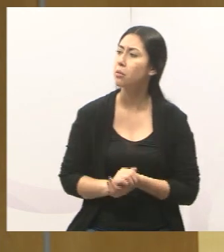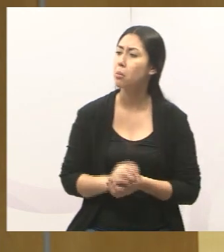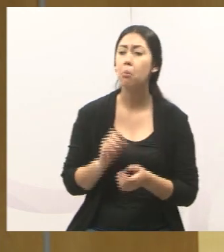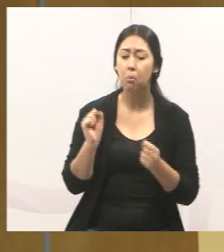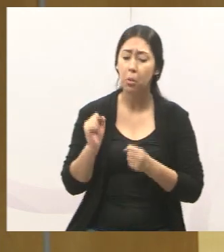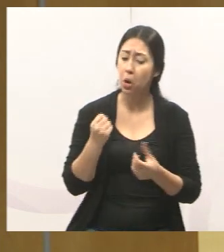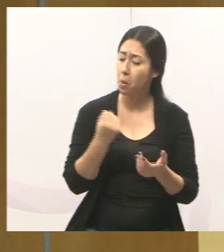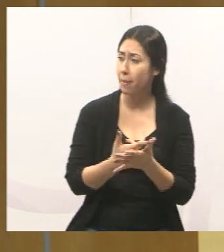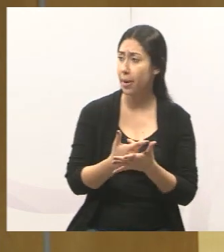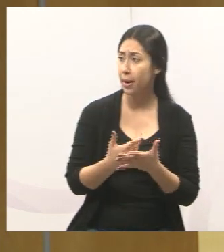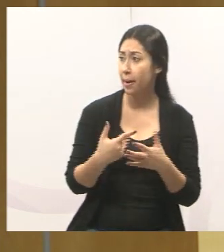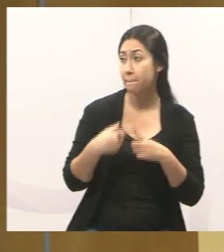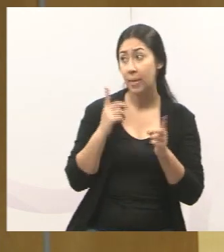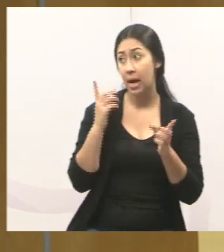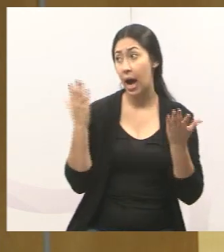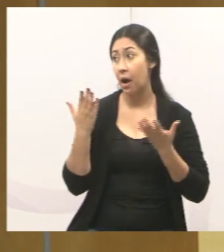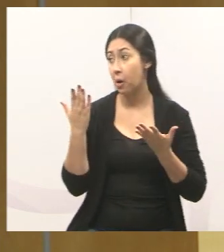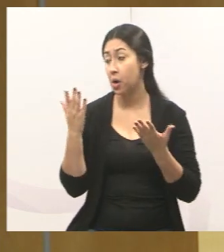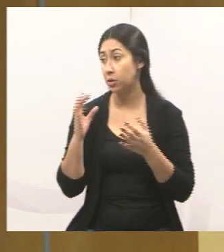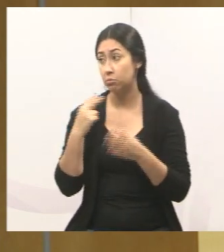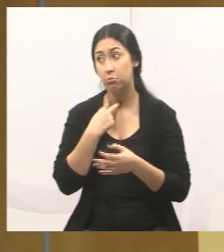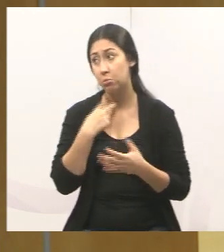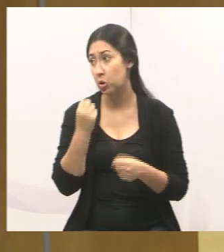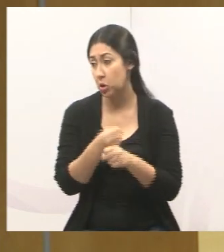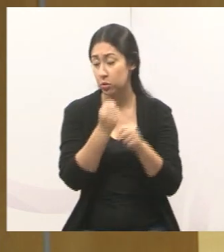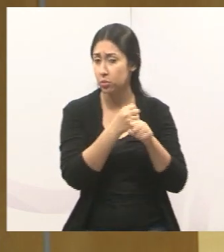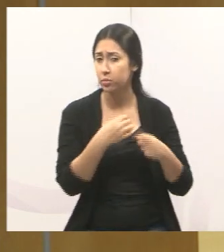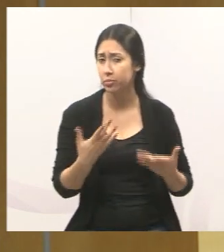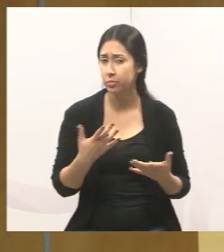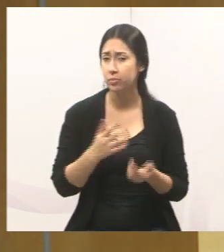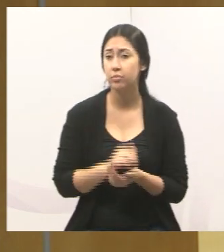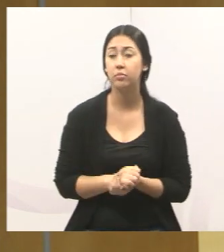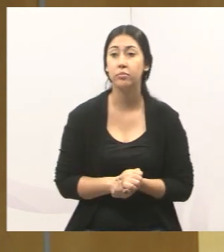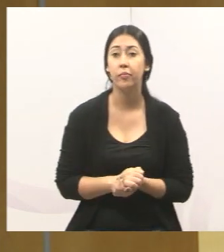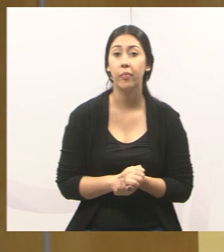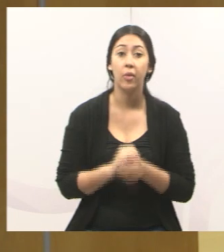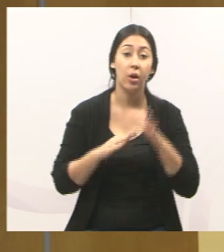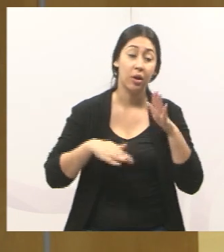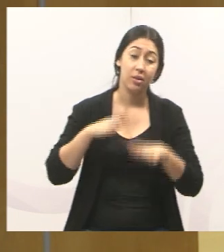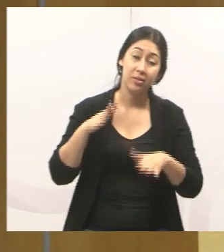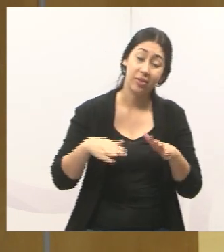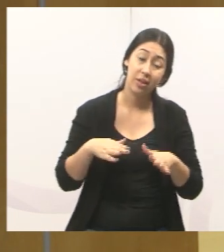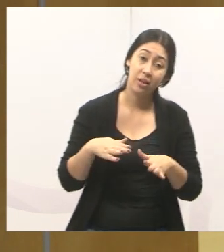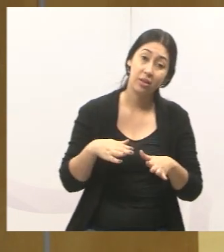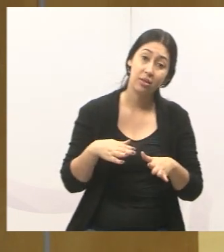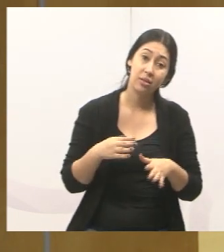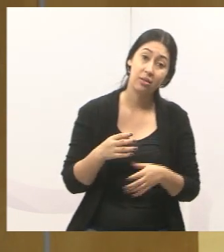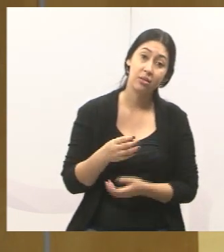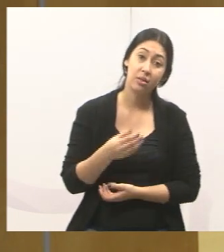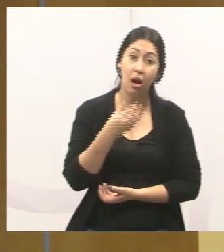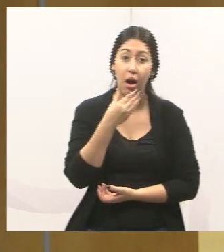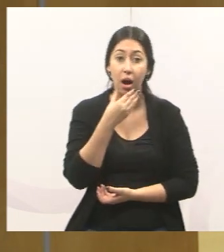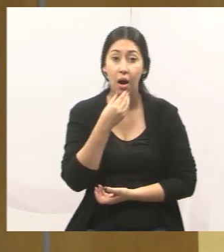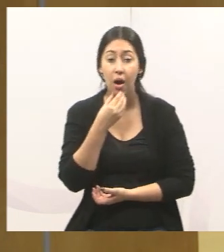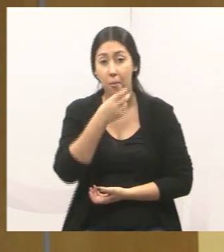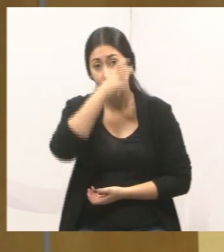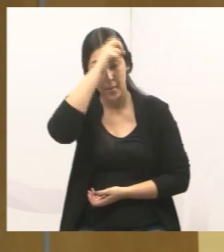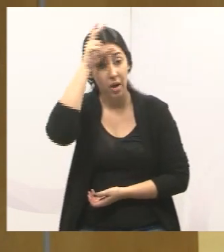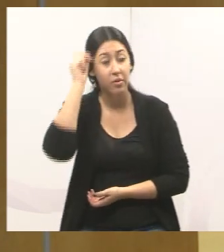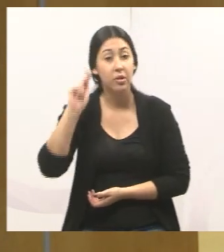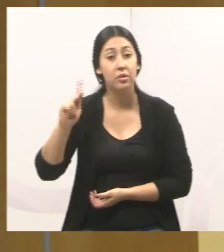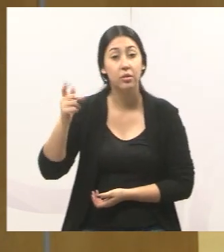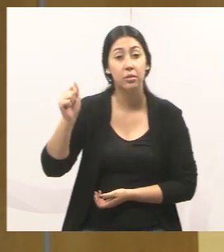né? Então é assim, por que eu quero dizer isso? De repente o prefeito Hamilton aí, eu que trabalhei no governo do Hamilton também,